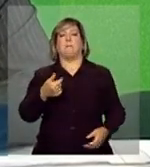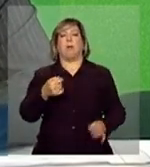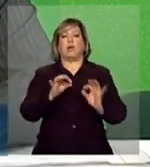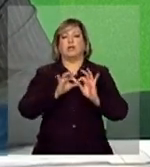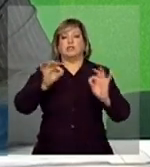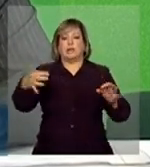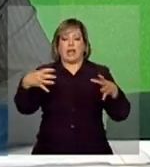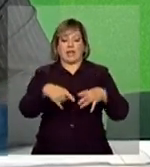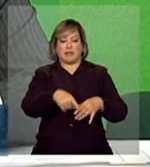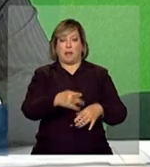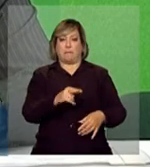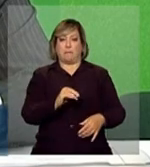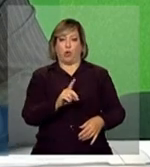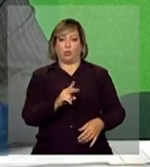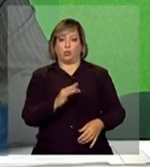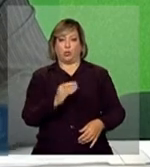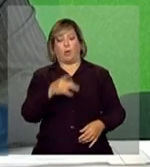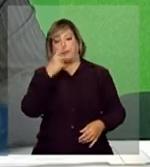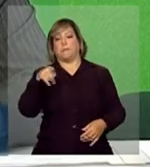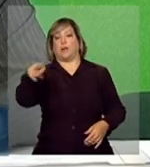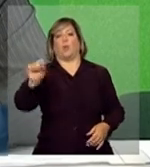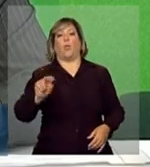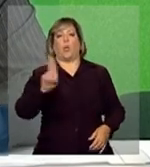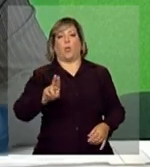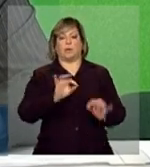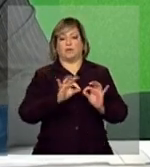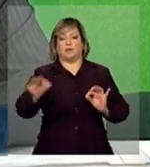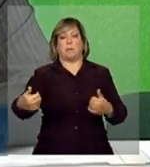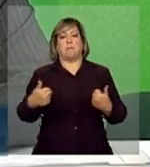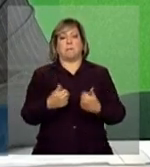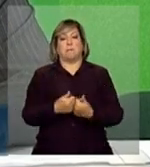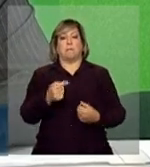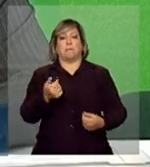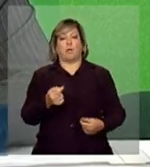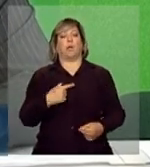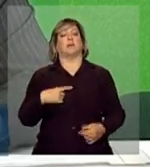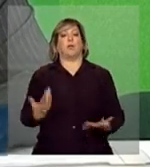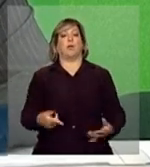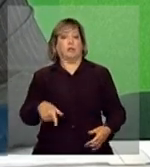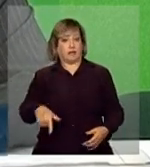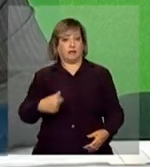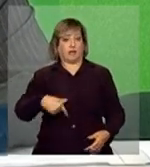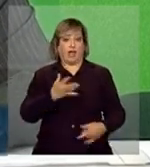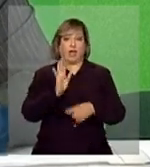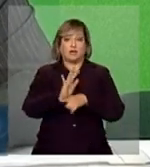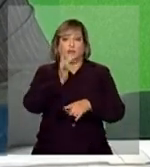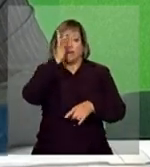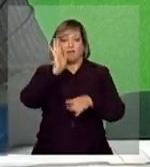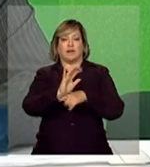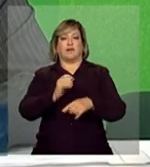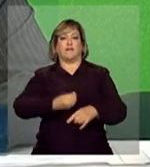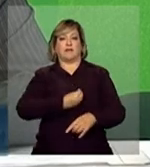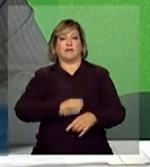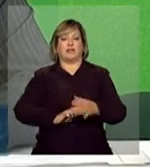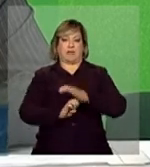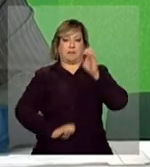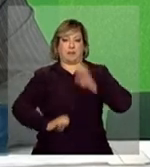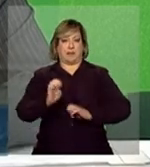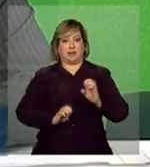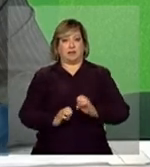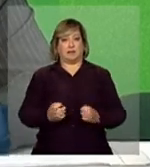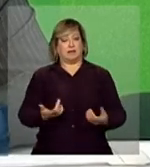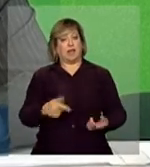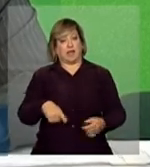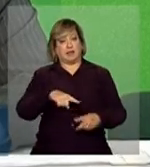entre o produtor e o consumidor, e que a gente precisa facilitar a vida desses empresários. Então, essas são as três, se bem respondi a sua pergunta, eu acho